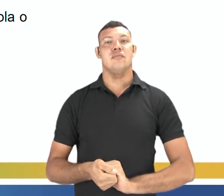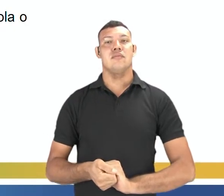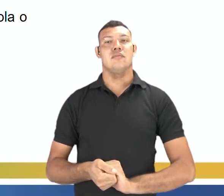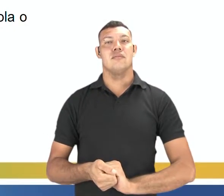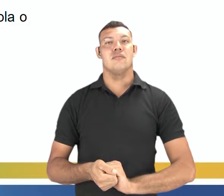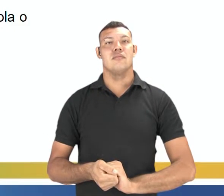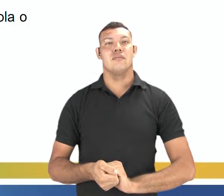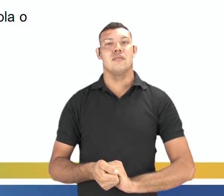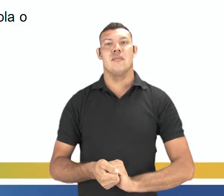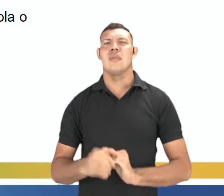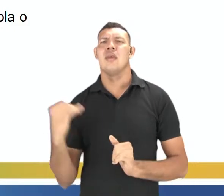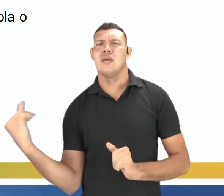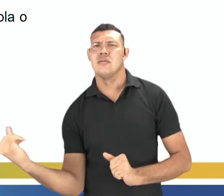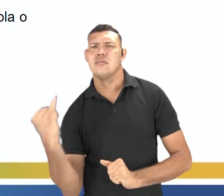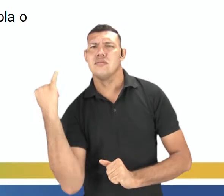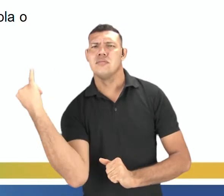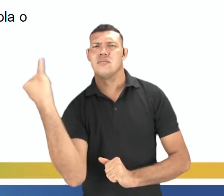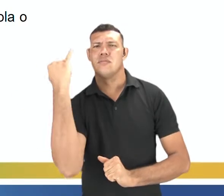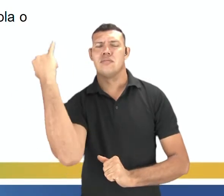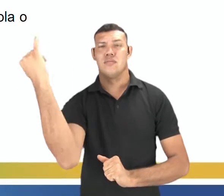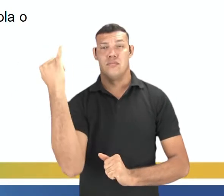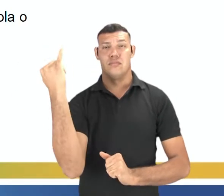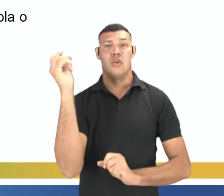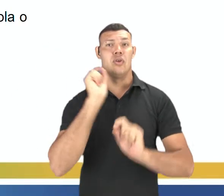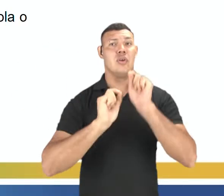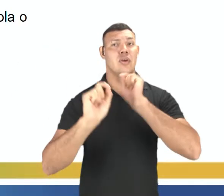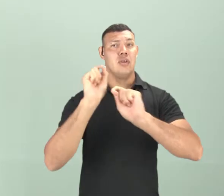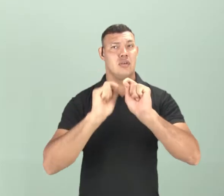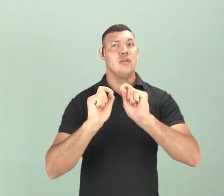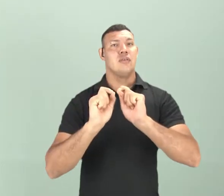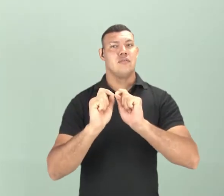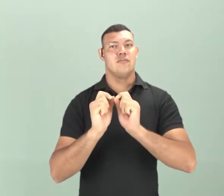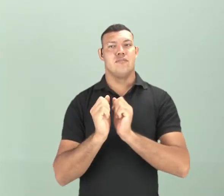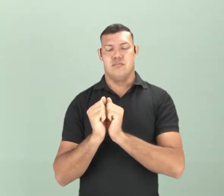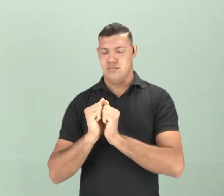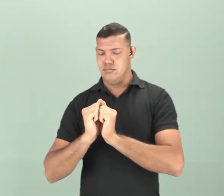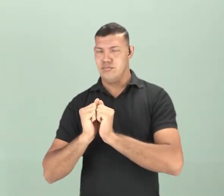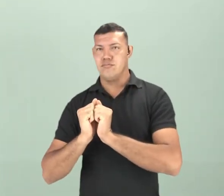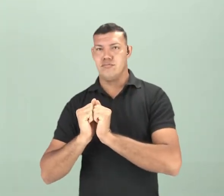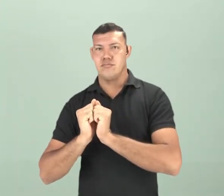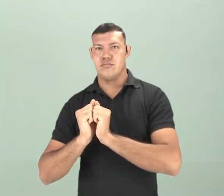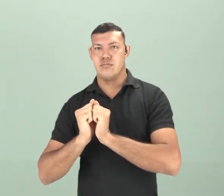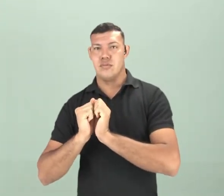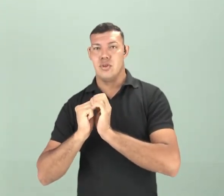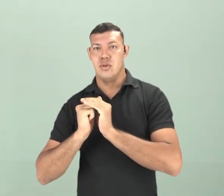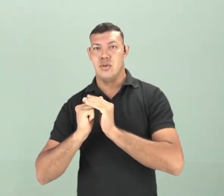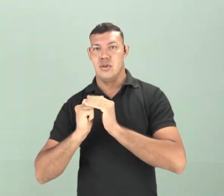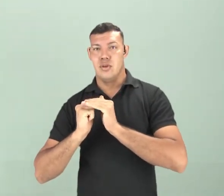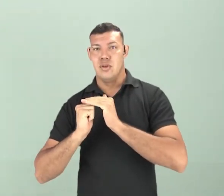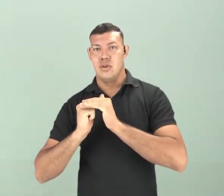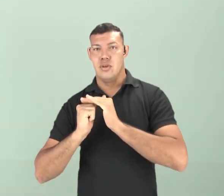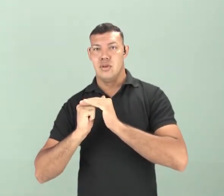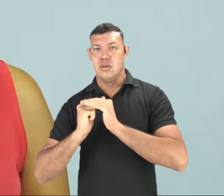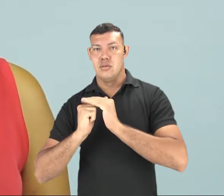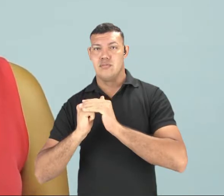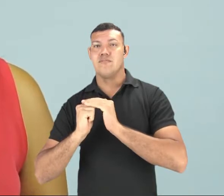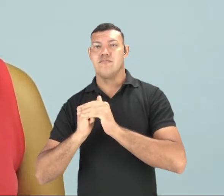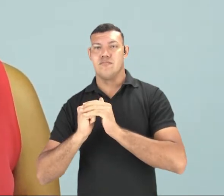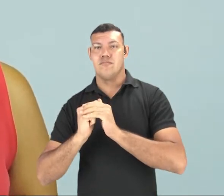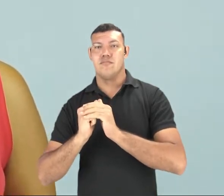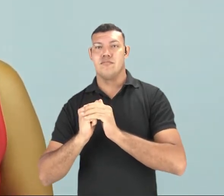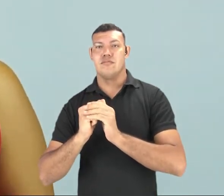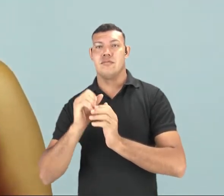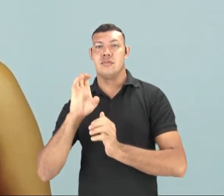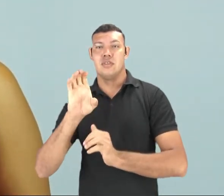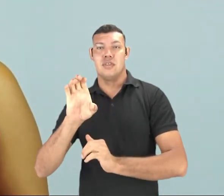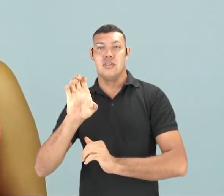Uma parte muito importante no sistema nervoso é o encéfalo. O encéfalo humano é erroneamente